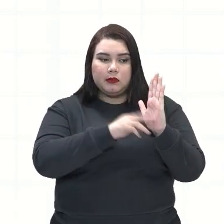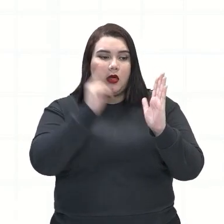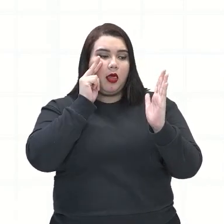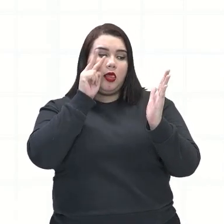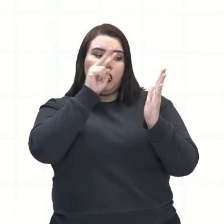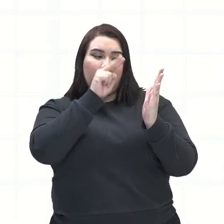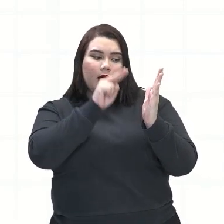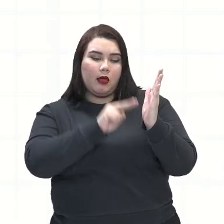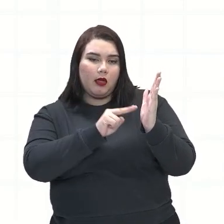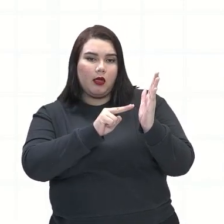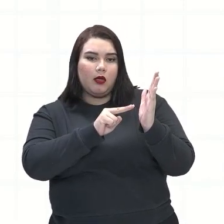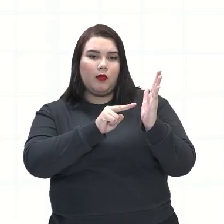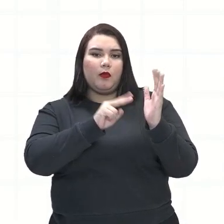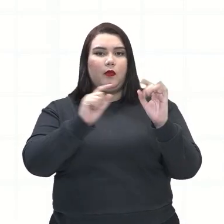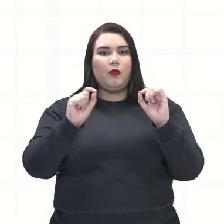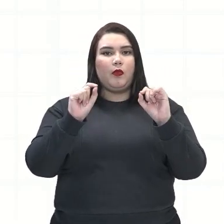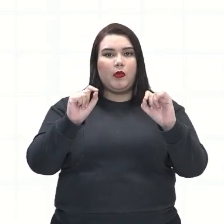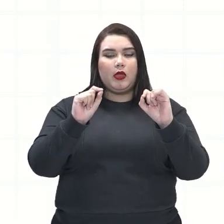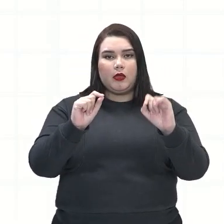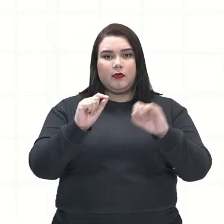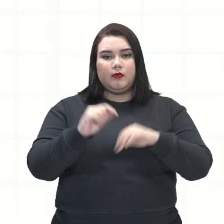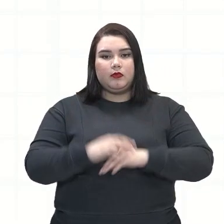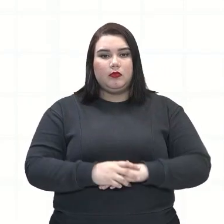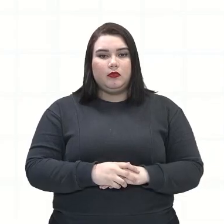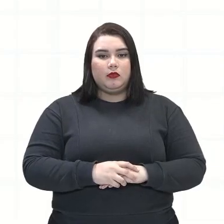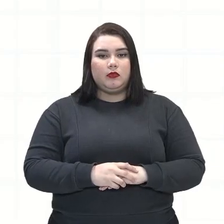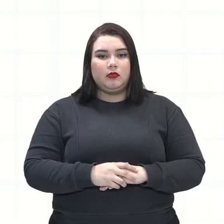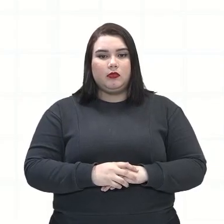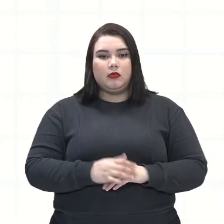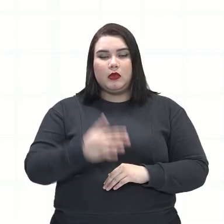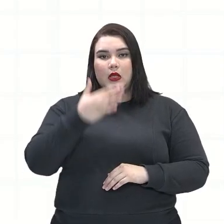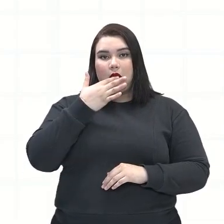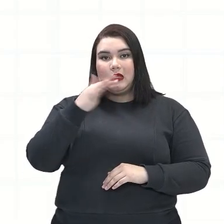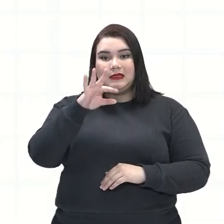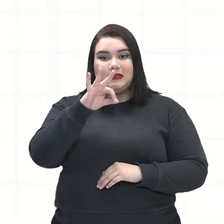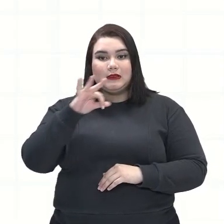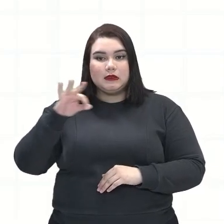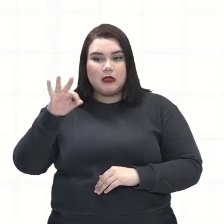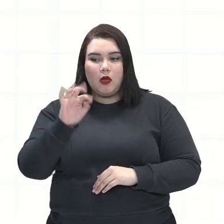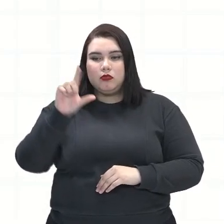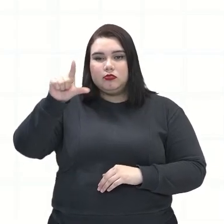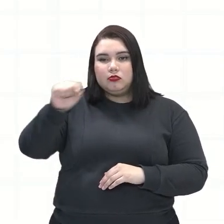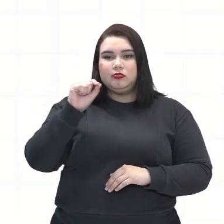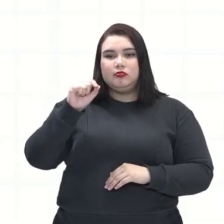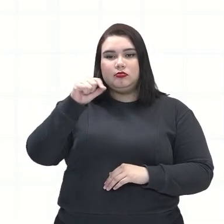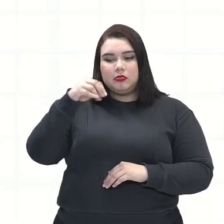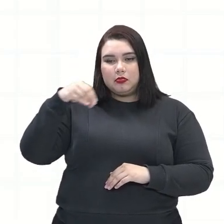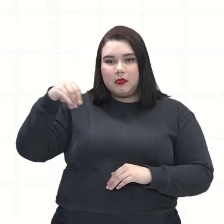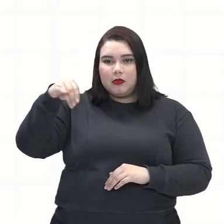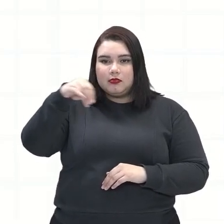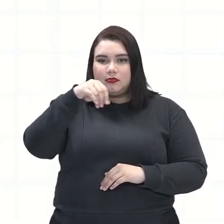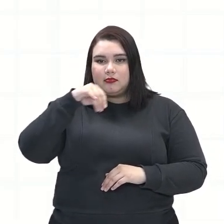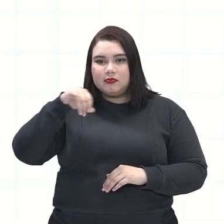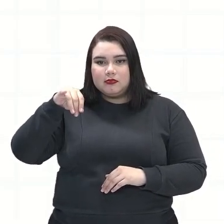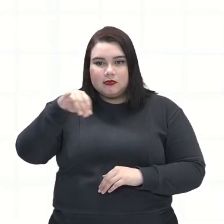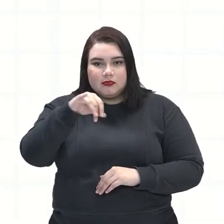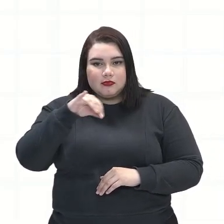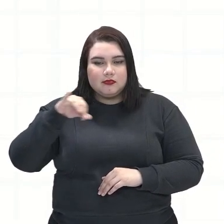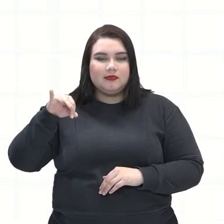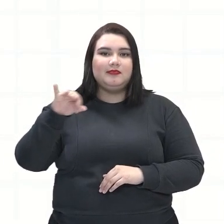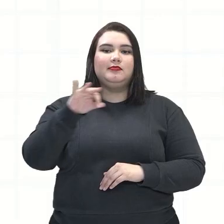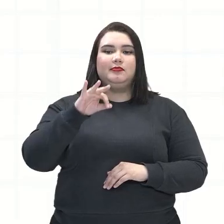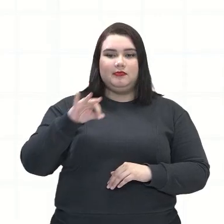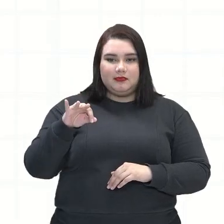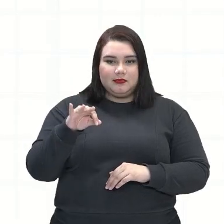of. O que é esse a pinch of? Olha aí, é uma pitada, né? O pessoal que gosta de cozinhar aí,